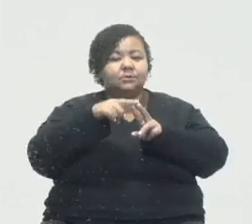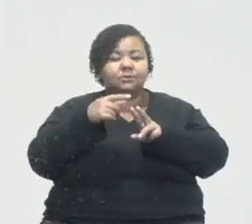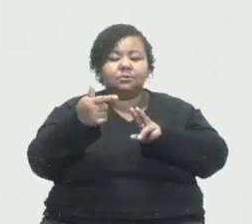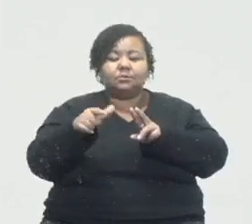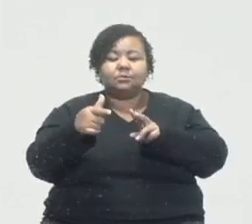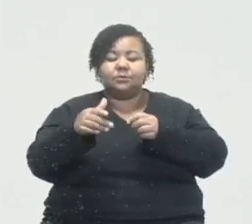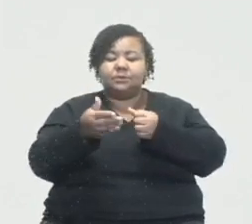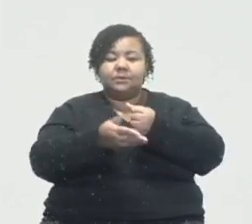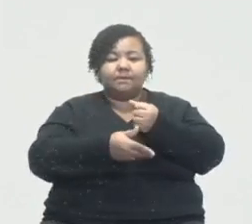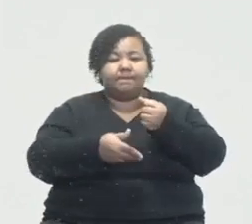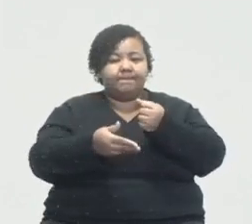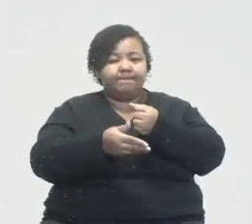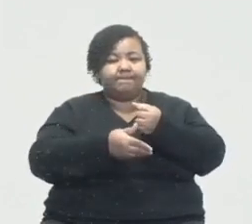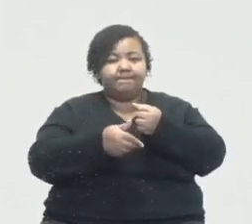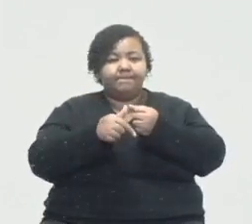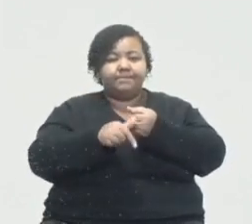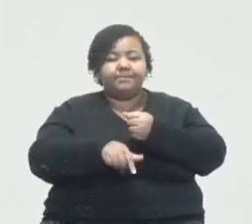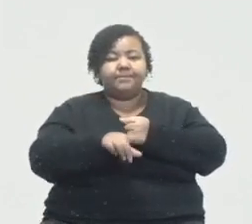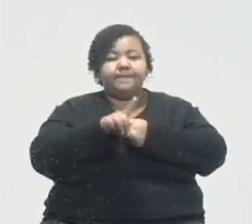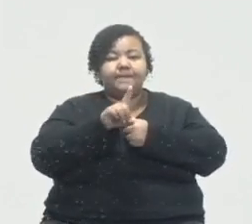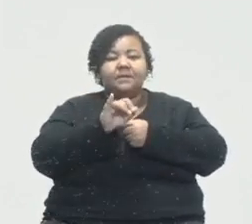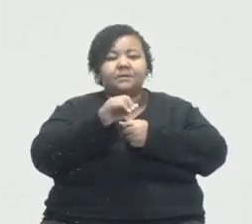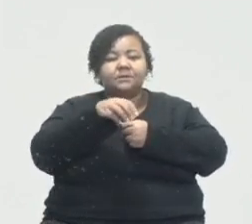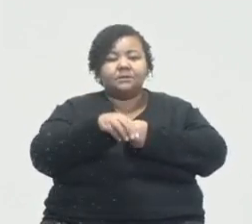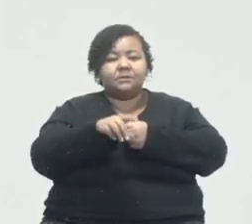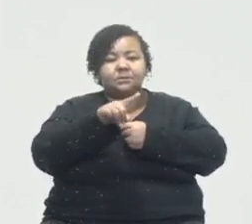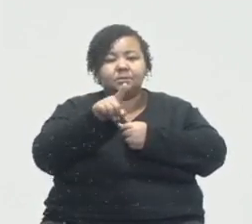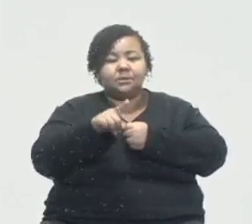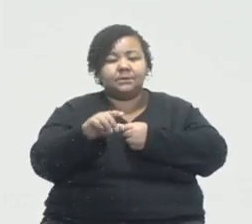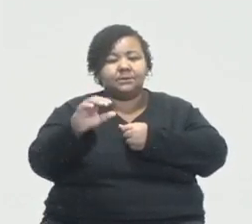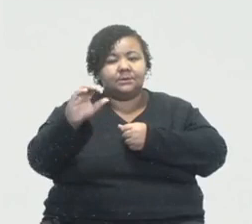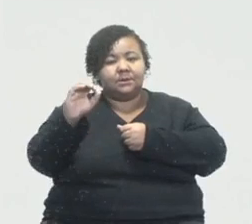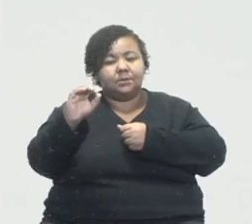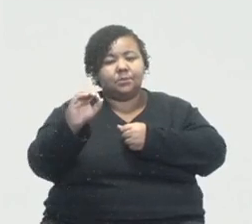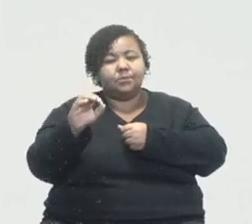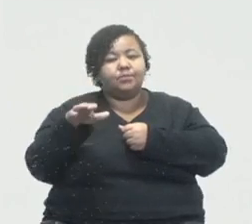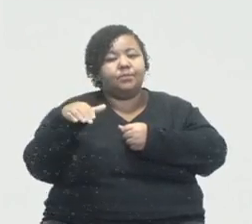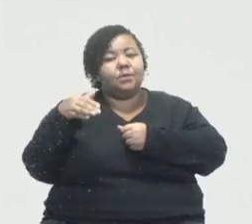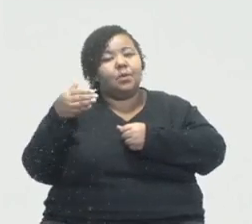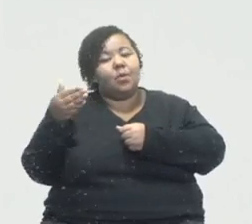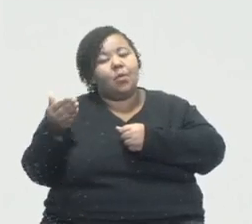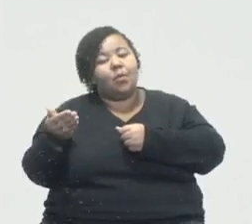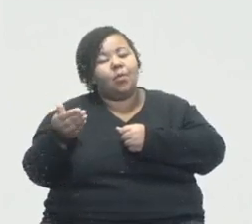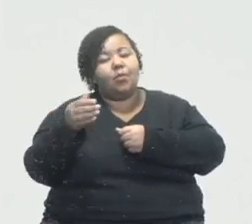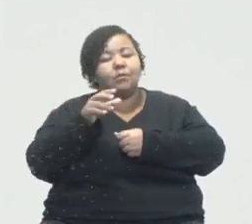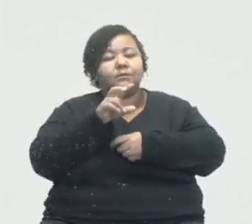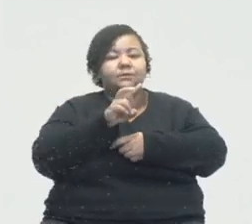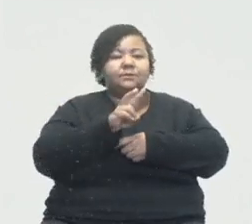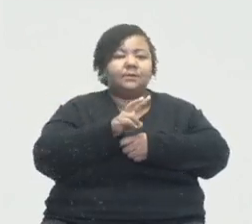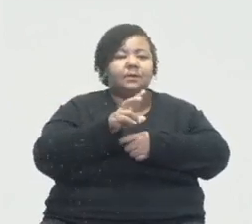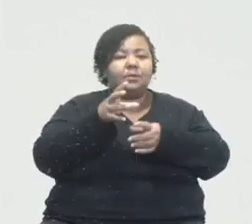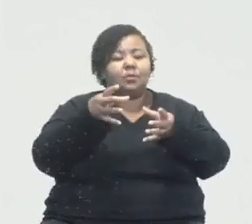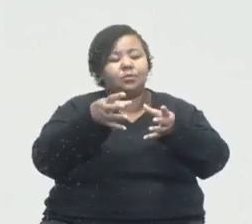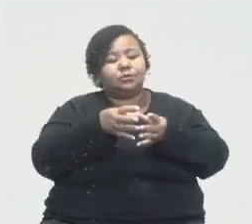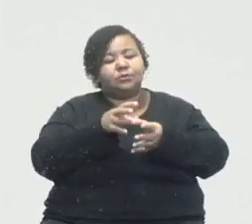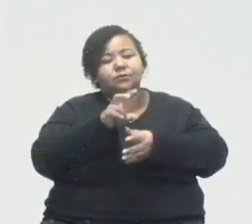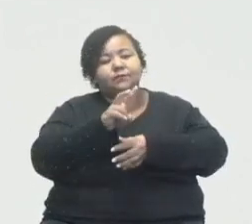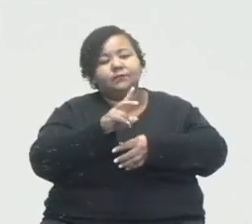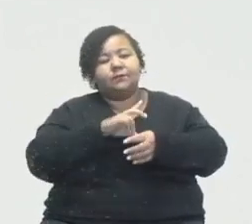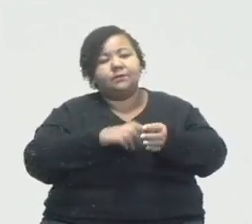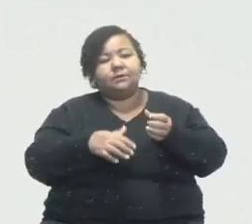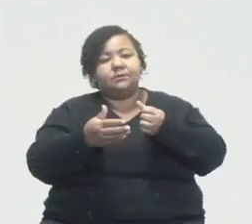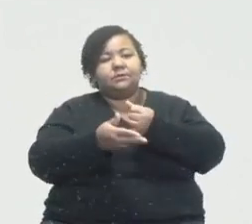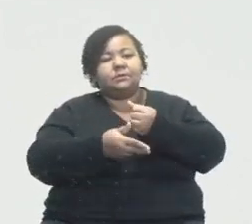não tem nenhuma base, então sua dimensão é zero. Ou ainda, se o espaço vetorial tem uma base